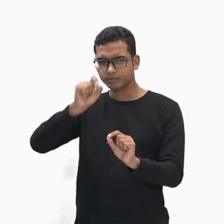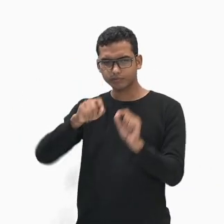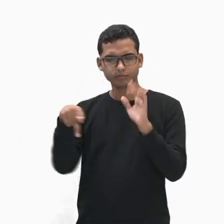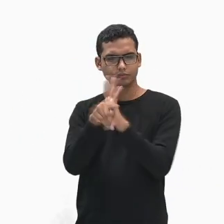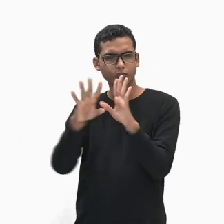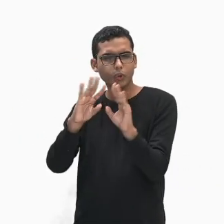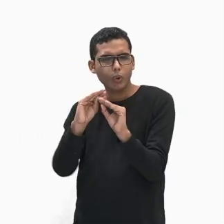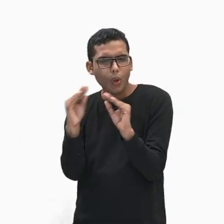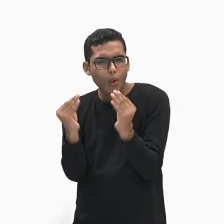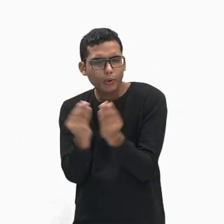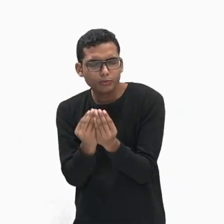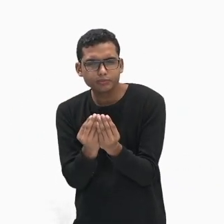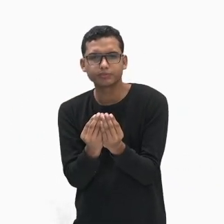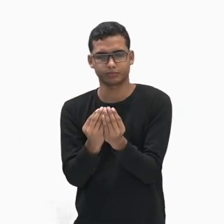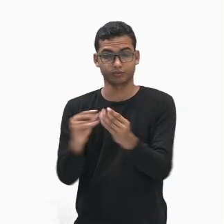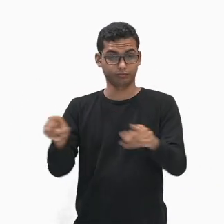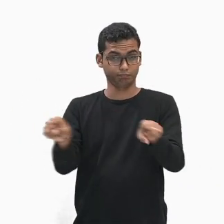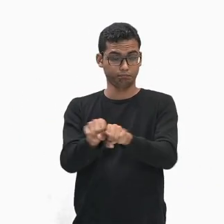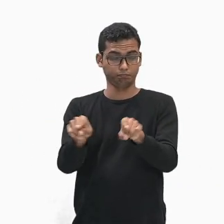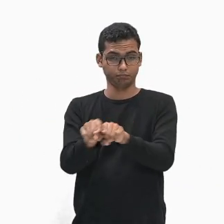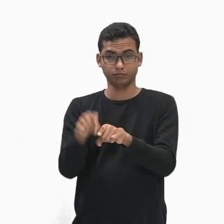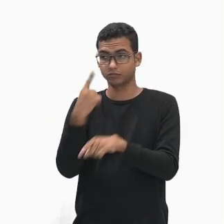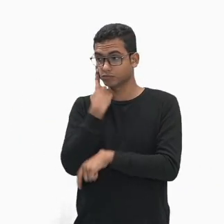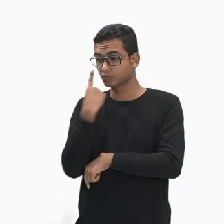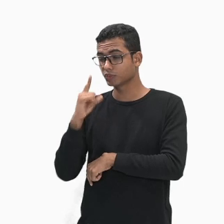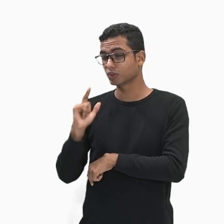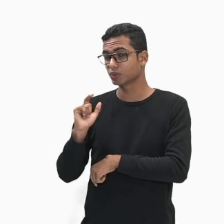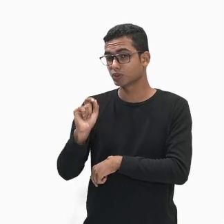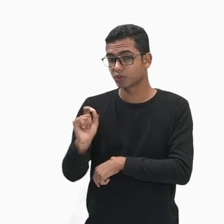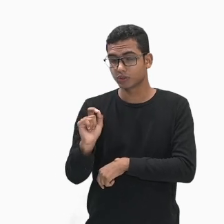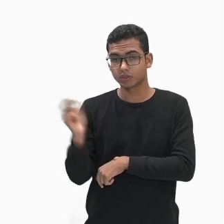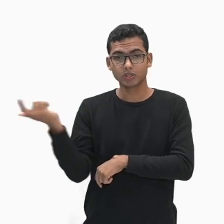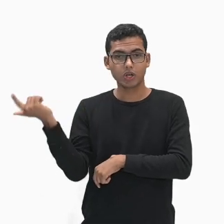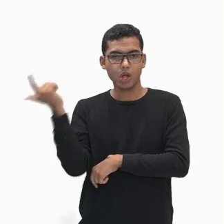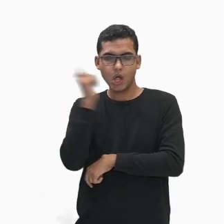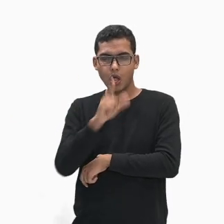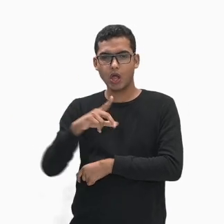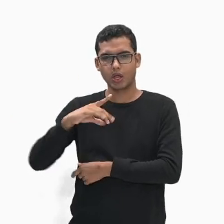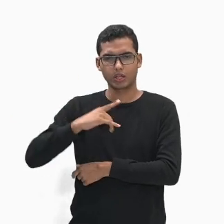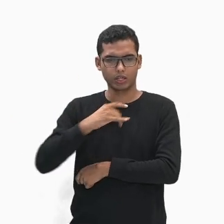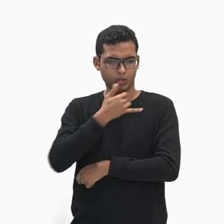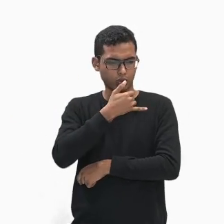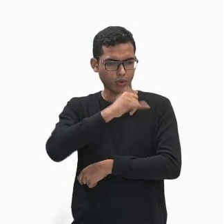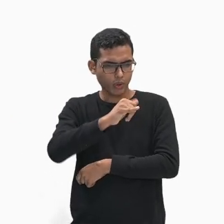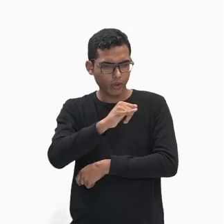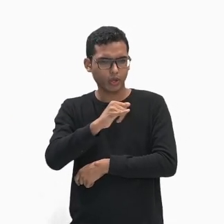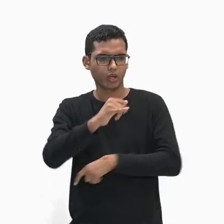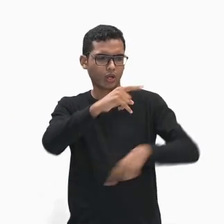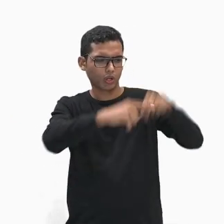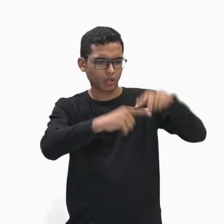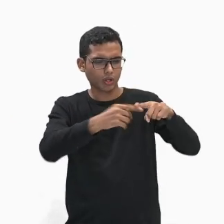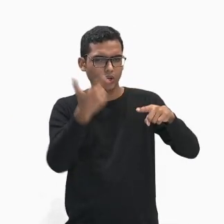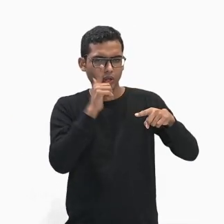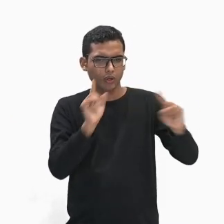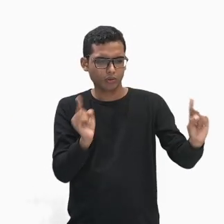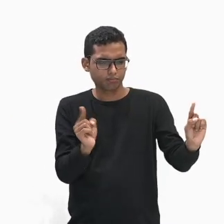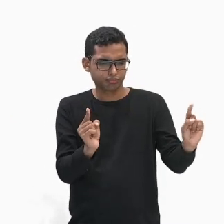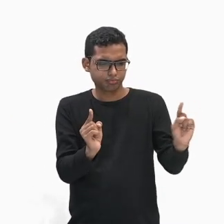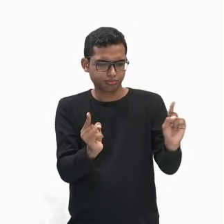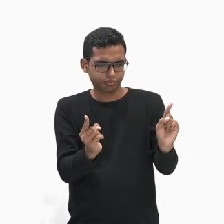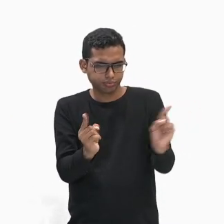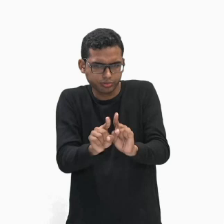substância, apareceu algo que fez com que pudessem ser atraídos. Vocês lembram? Vamos